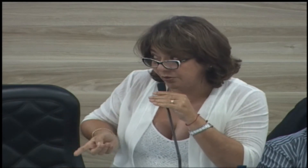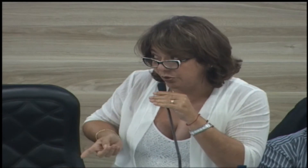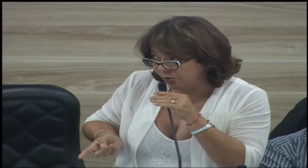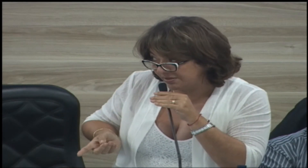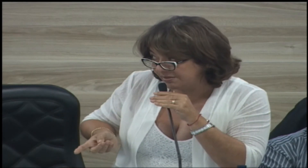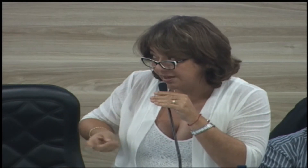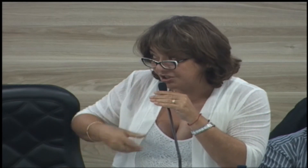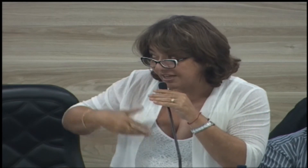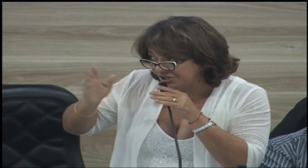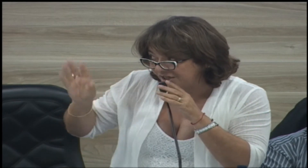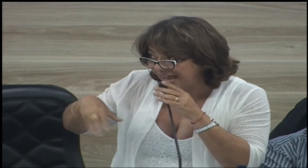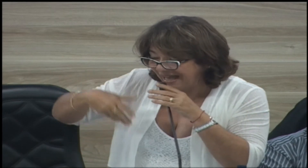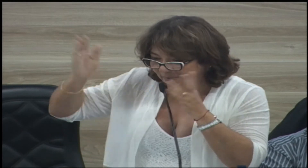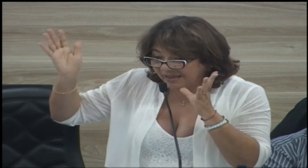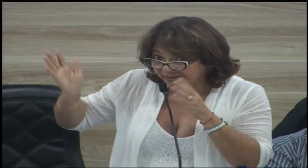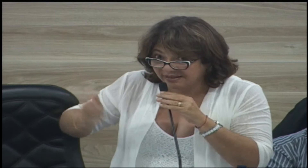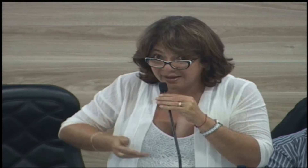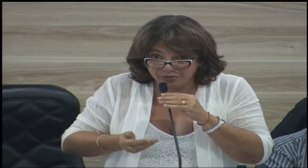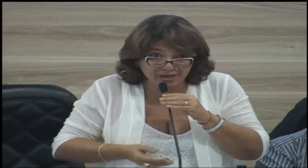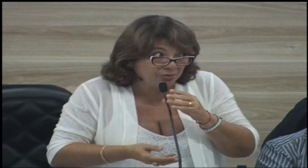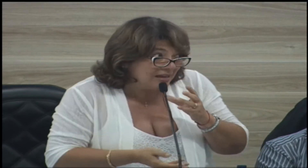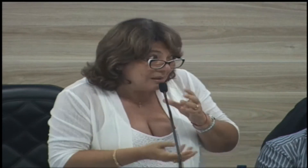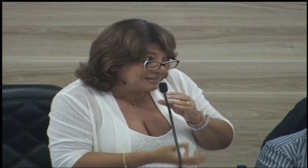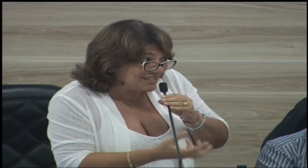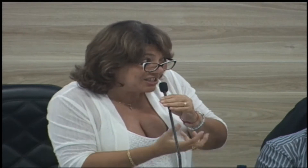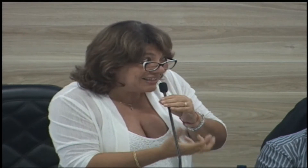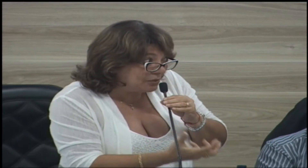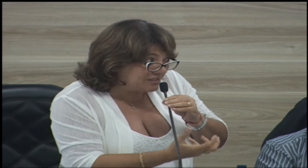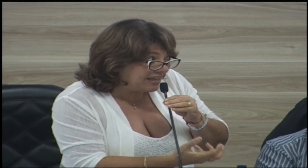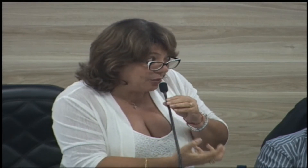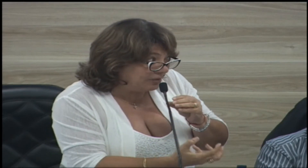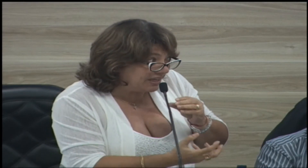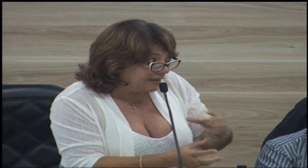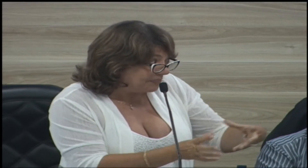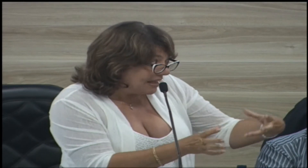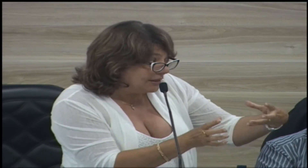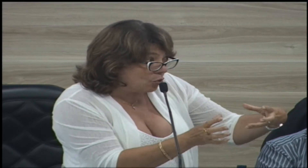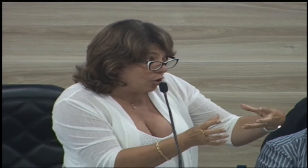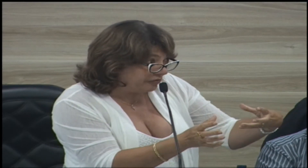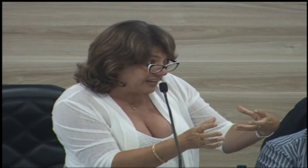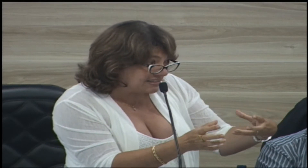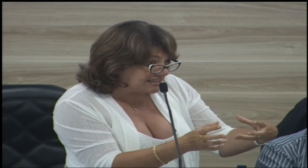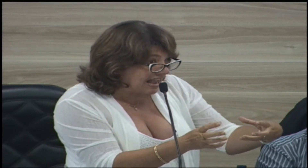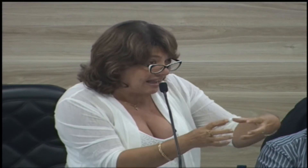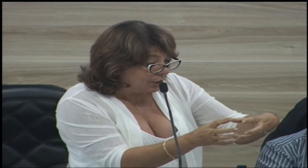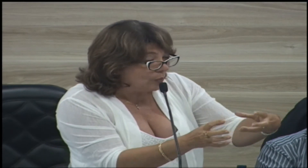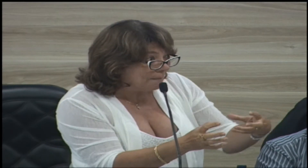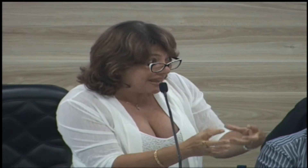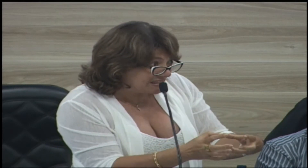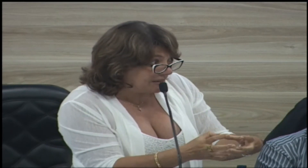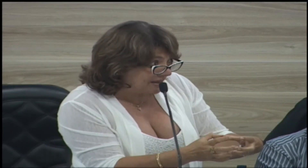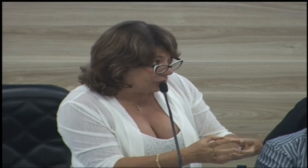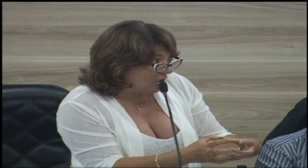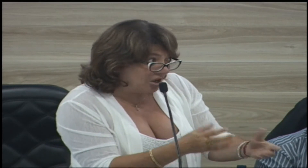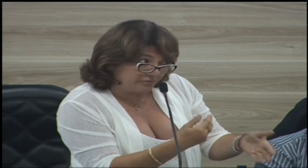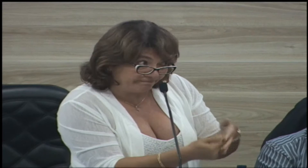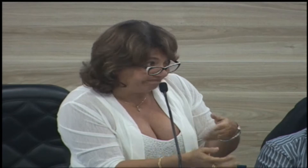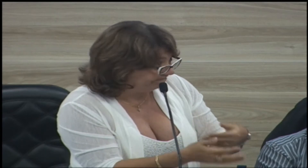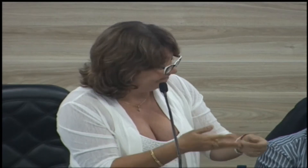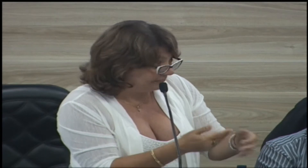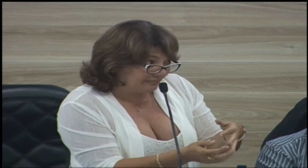fazer reuniões, a gente acha que, ah, por que tanta reunião? Mas se a gente não se reunir, não conversar numa mesa